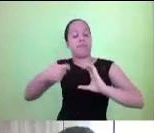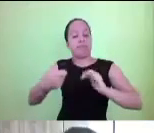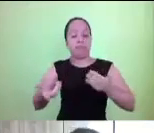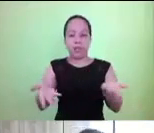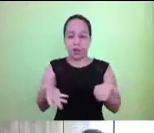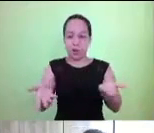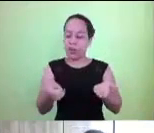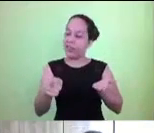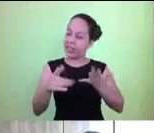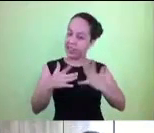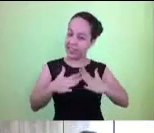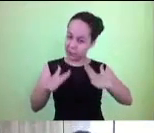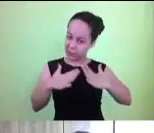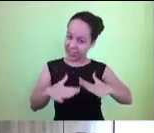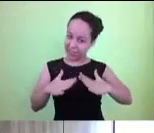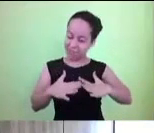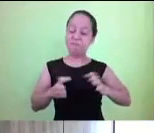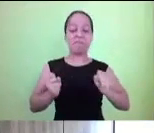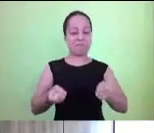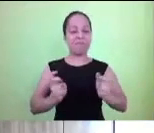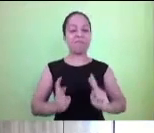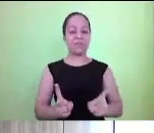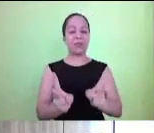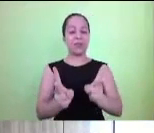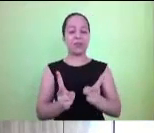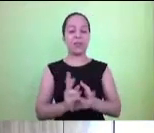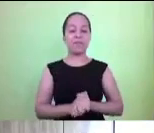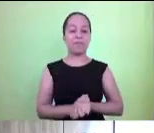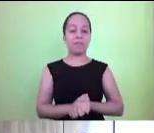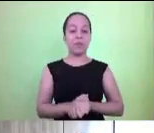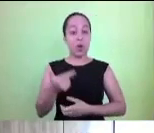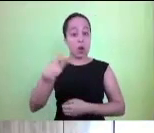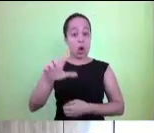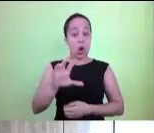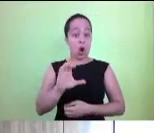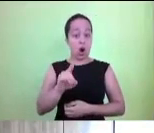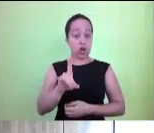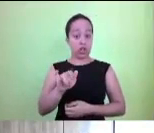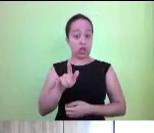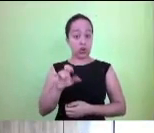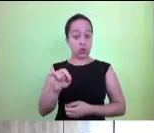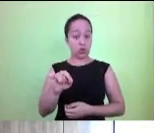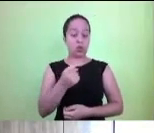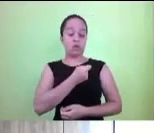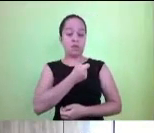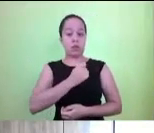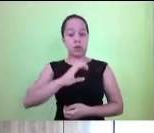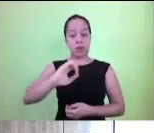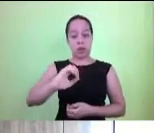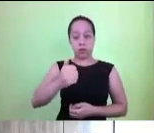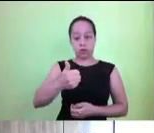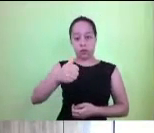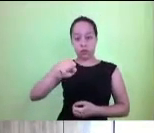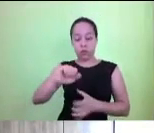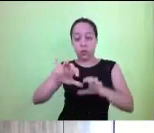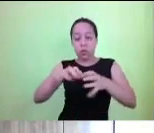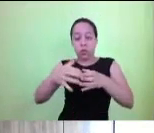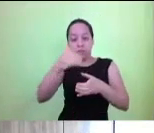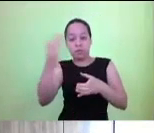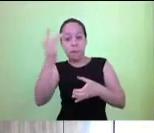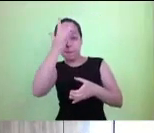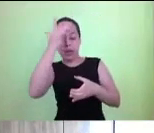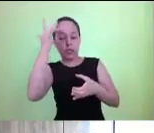Podemos prosseguir, Angélica. Próximo código de vagas, 018, também público externo, pessoas